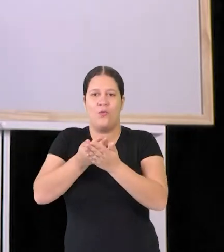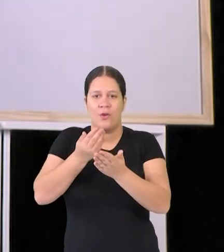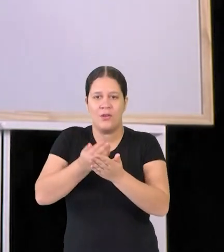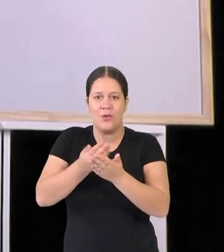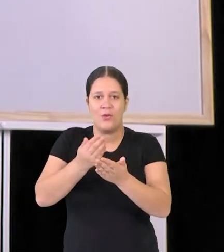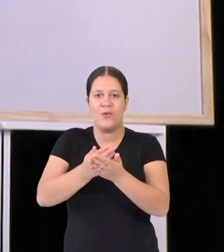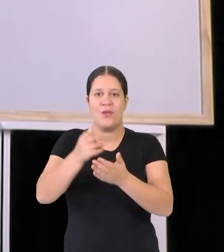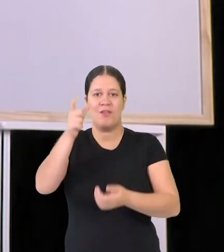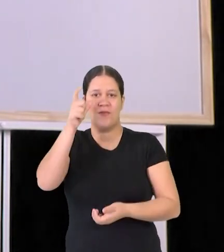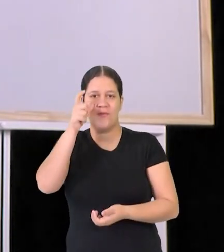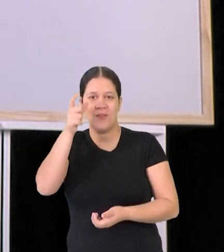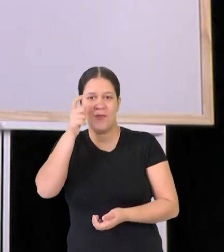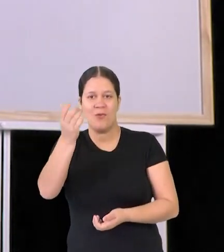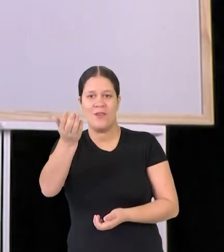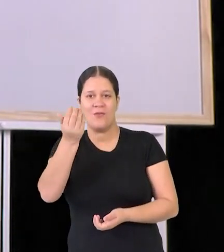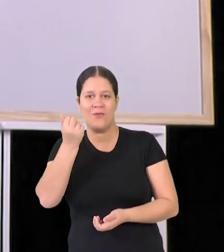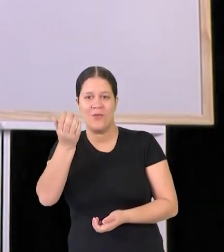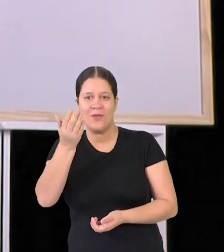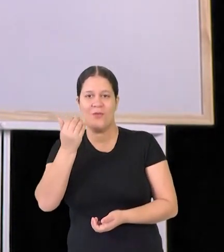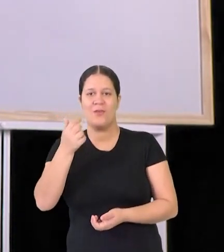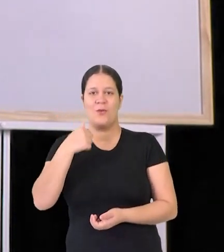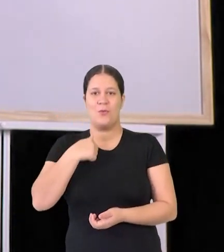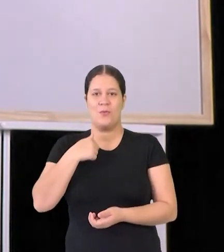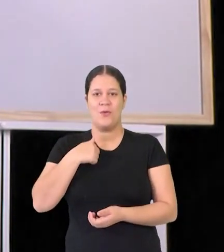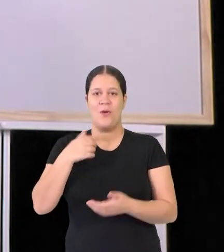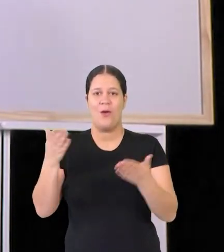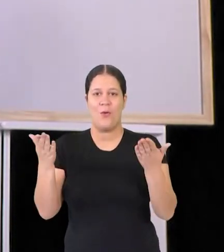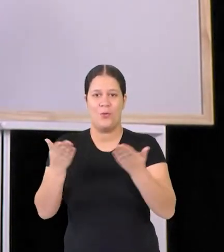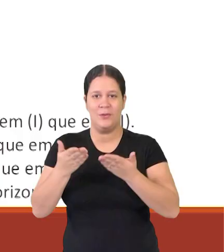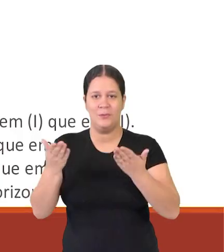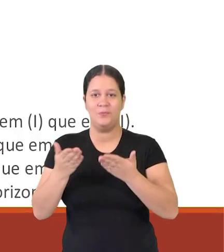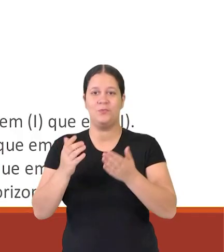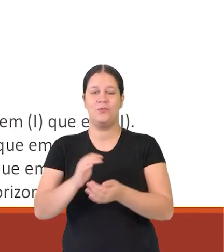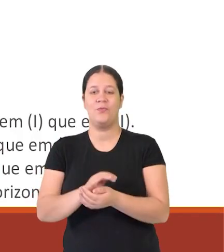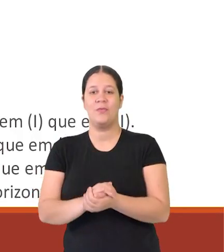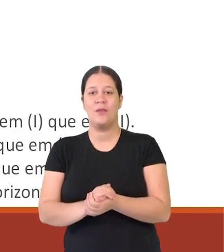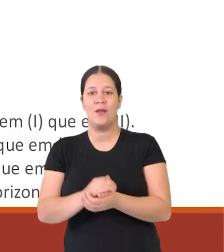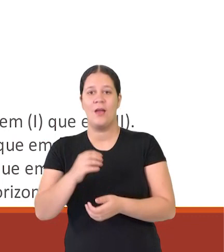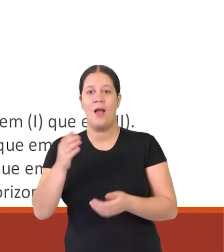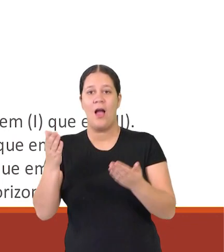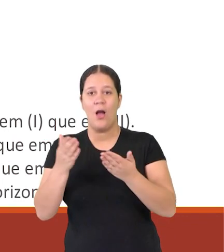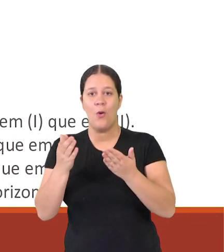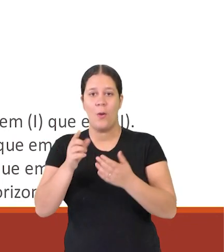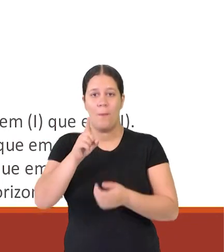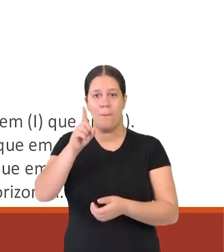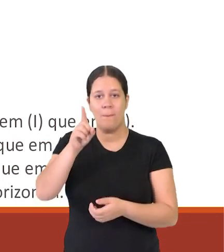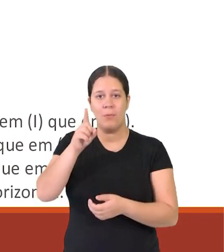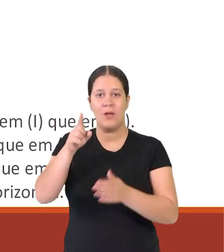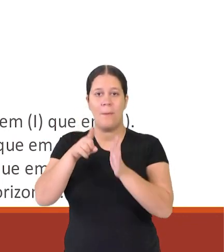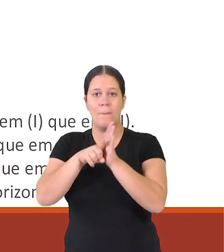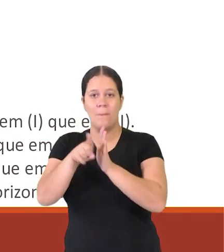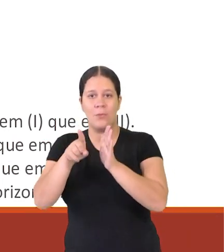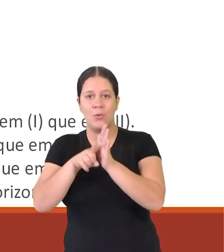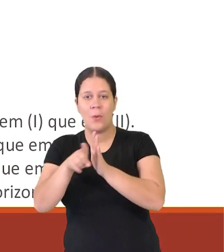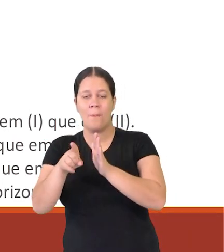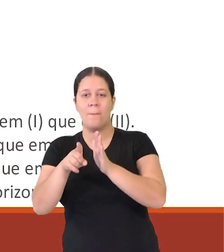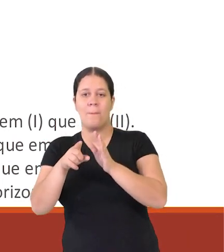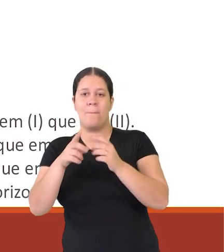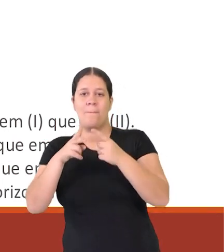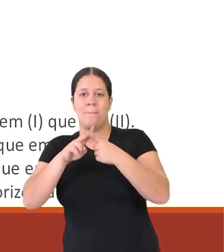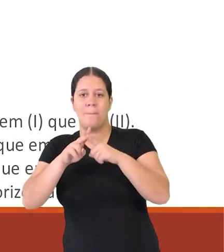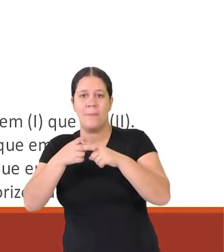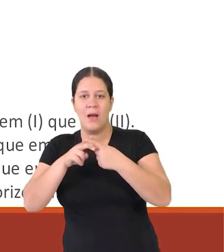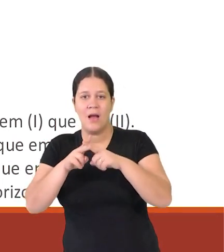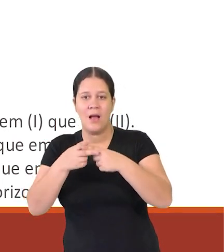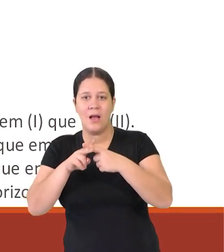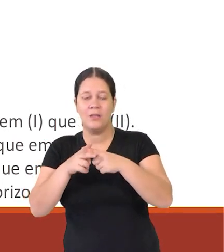Então fica de olho e vem-te embora comigo aqui, olha lá. Eu trouxe uma questão aí primeiro falando de mecânica dos fluidos e a